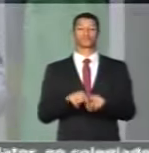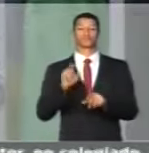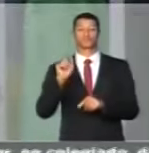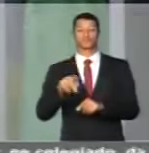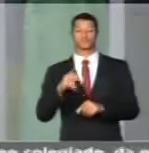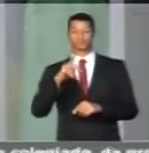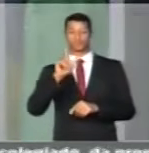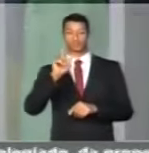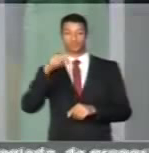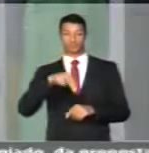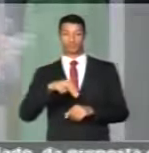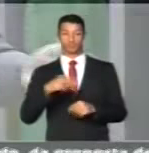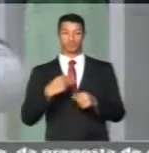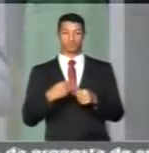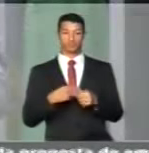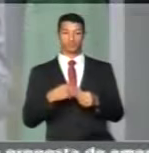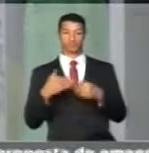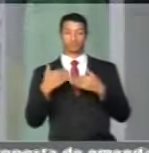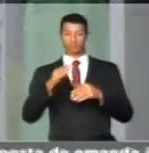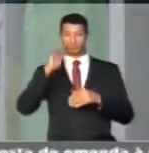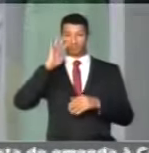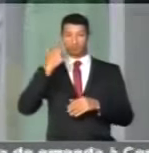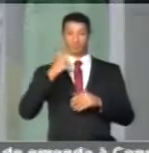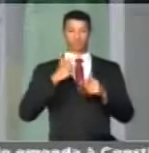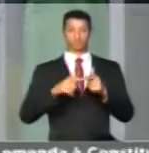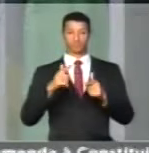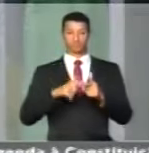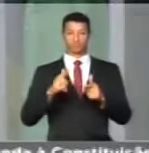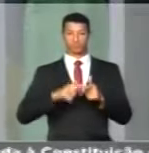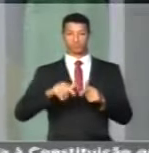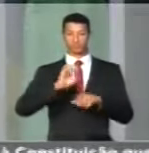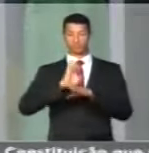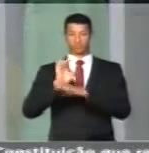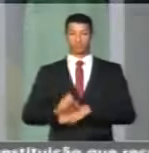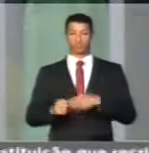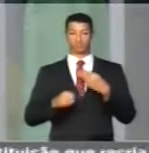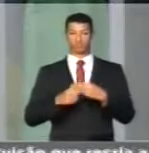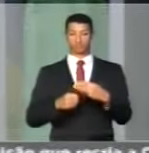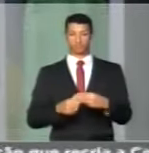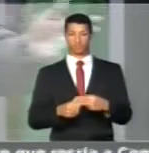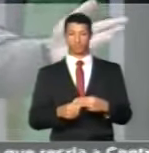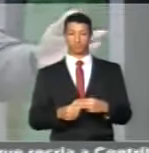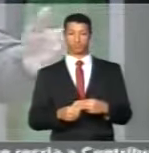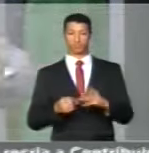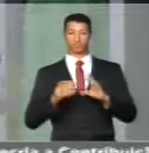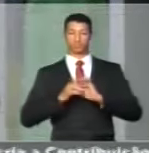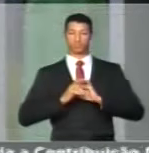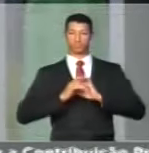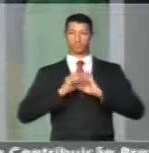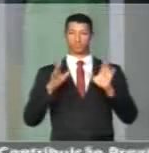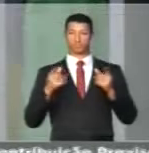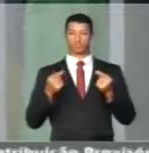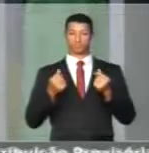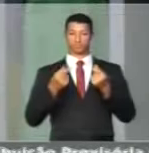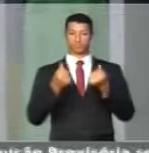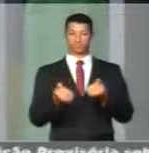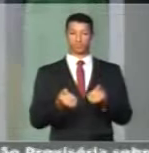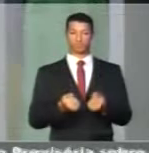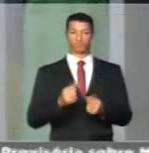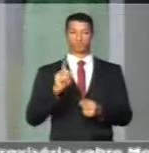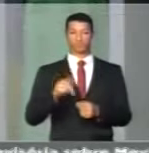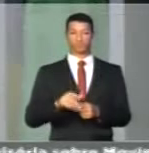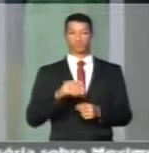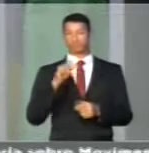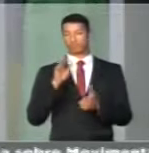esse PL 5 viria a resolver os problemas dos estados e dos municípios, liberando o orçamento, foi